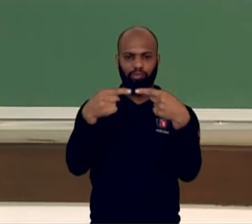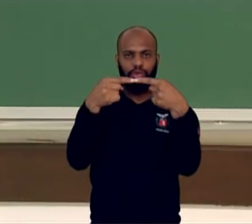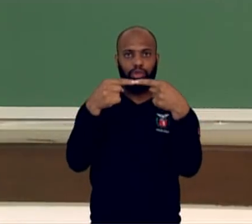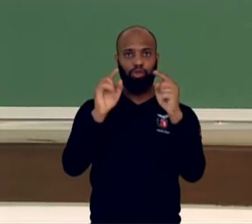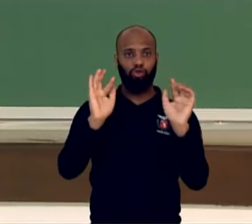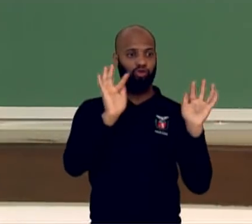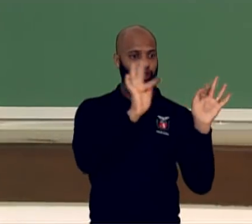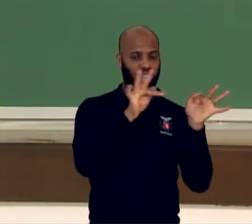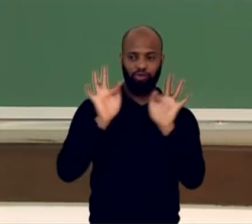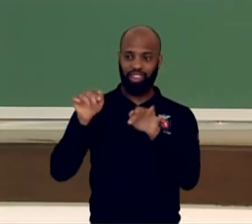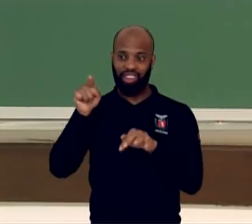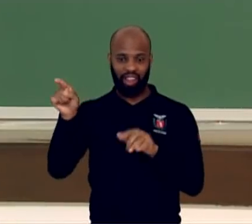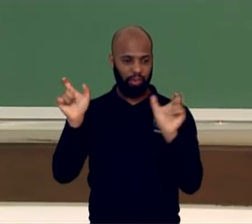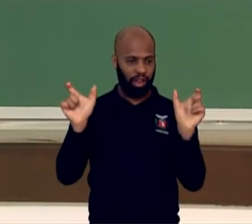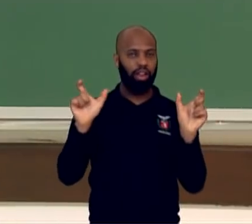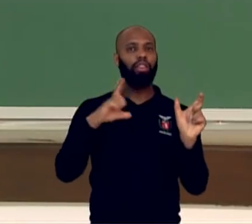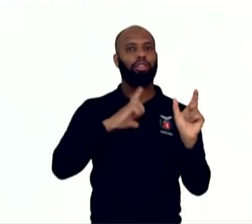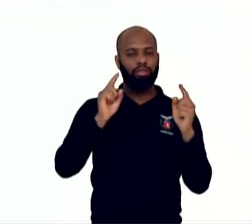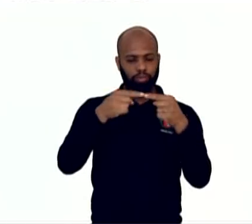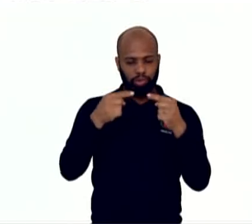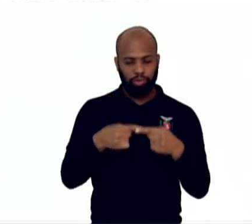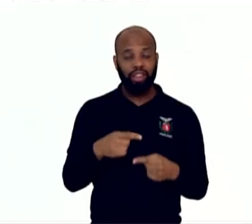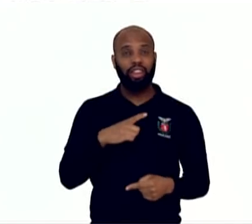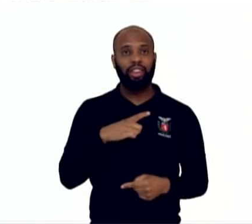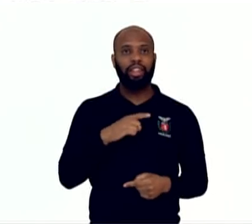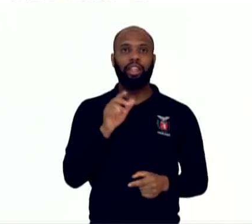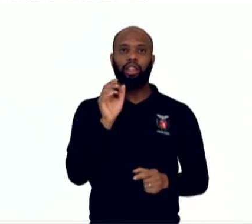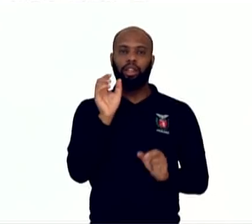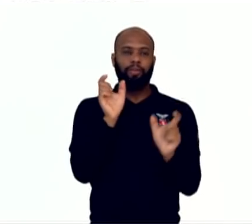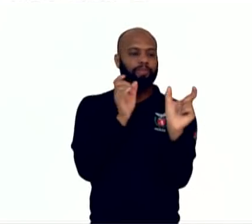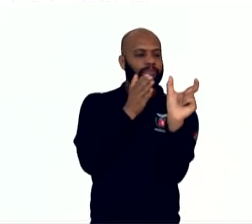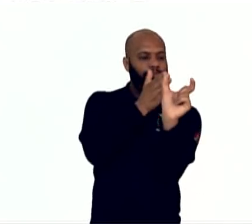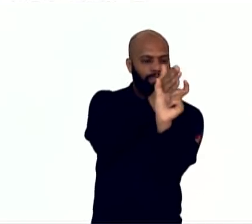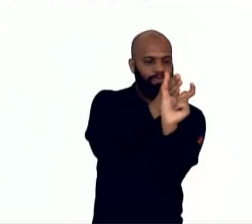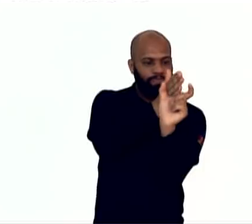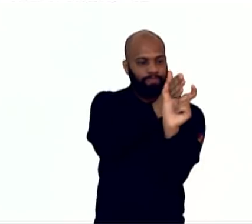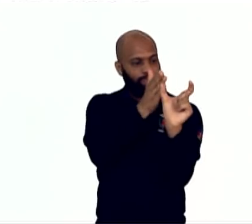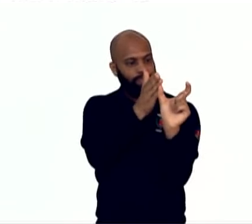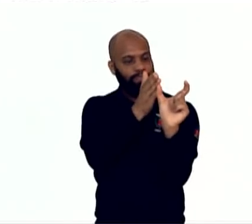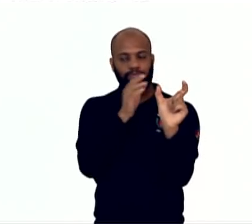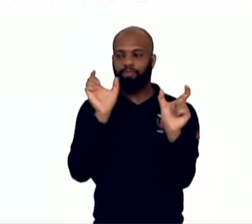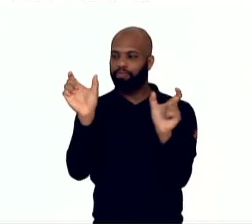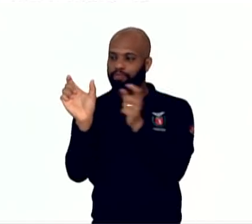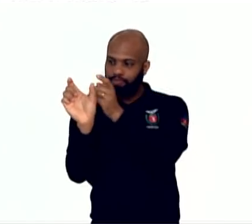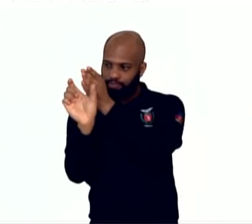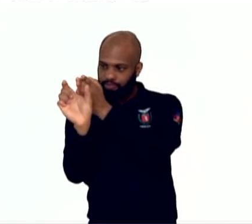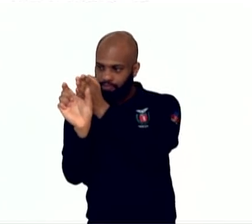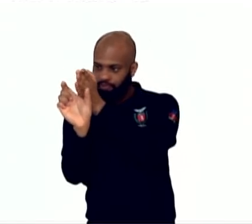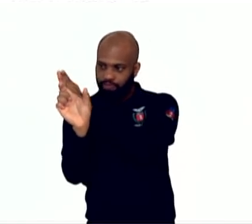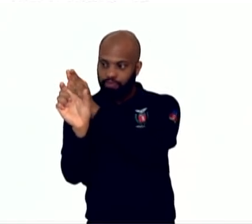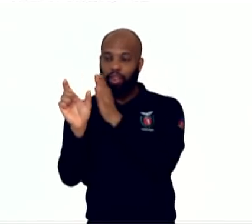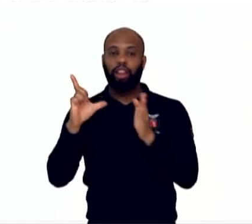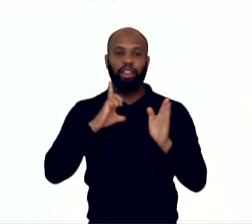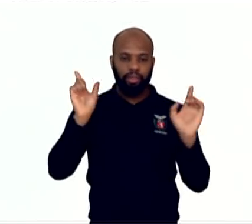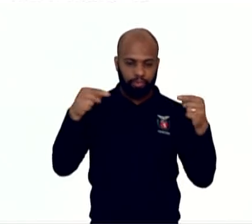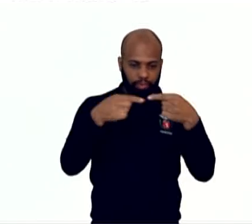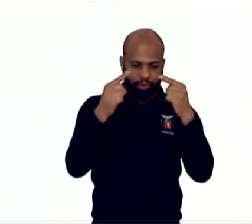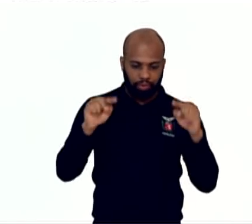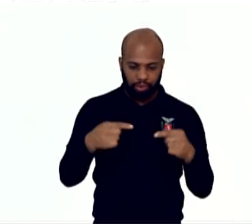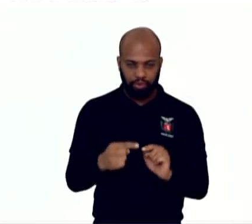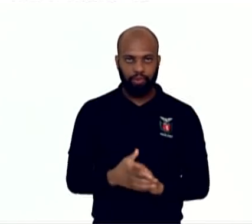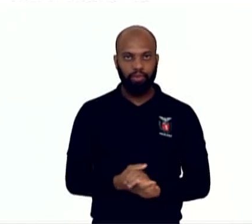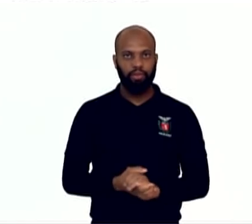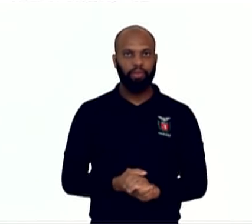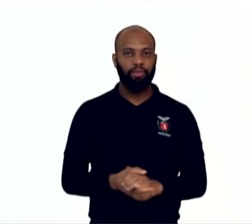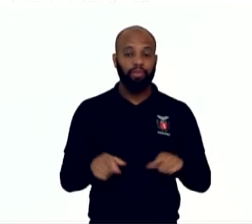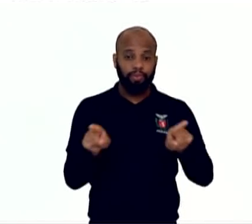bem? Então, as rimas têm o som final, são palavras que têm o som final igual ou semelhante. E nós vamos falar também